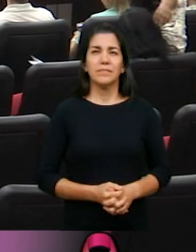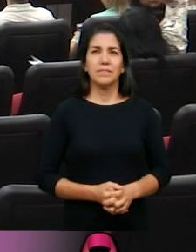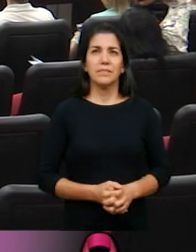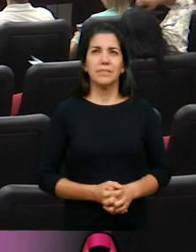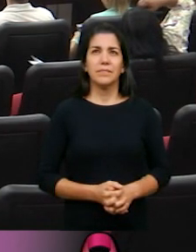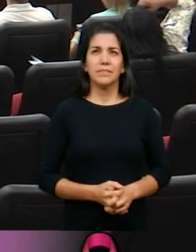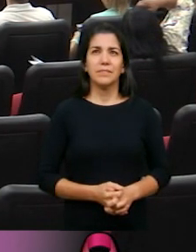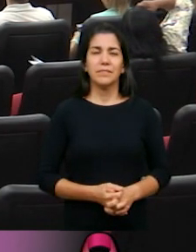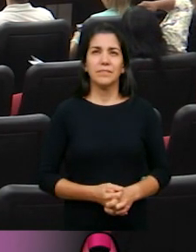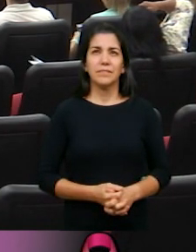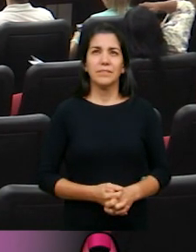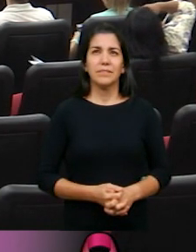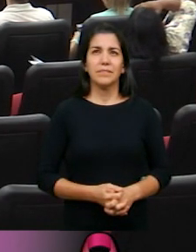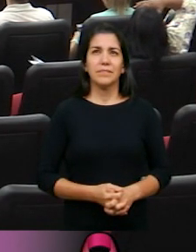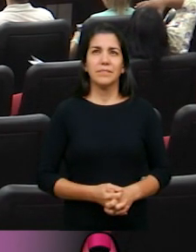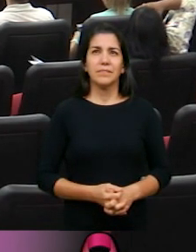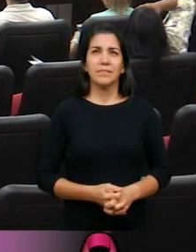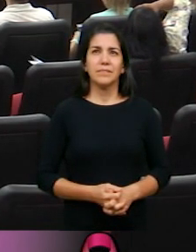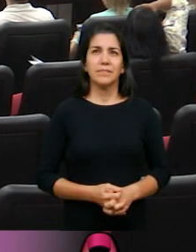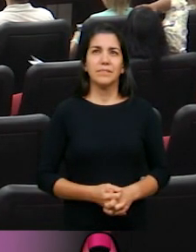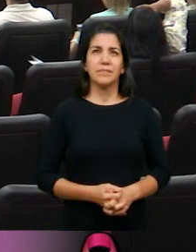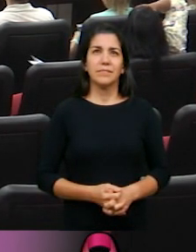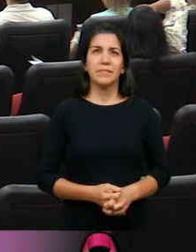É. Só por Deus.